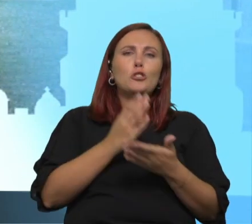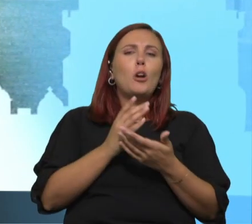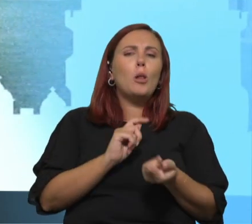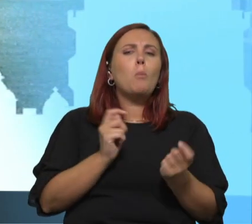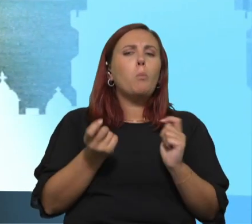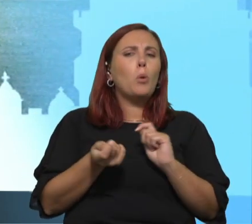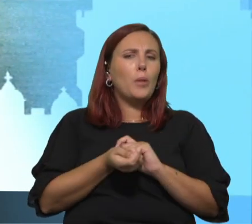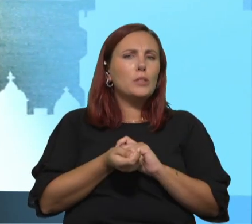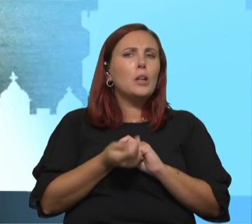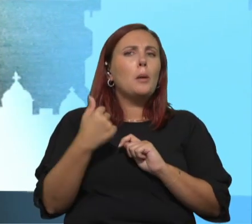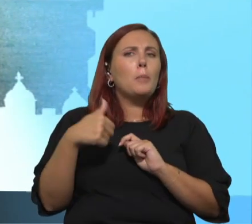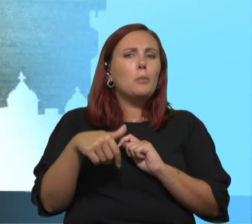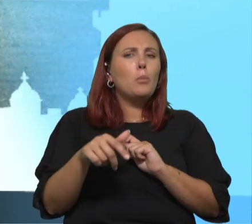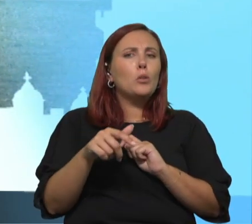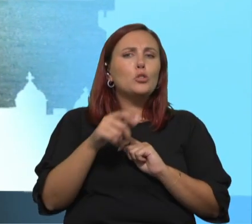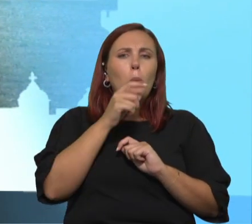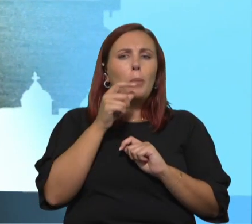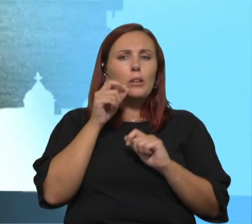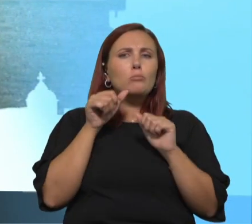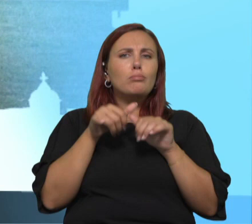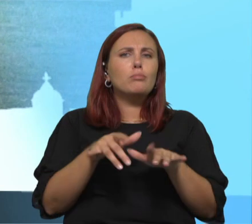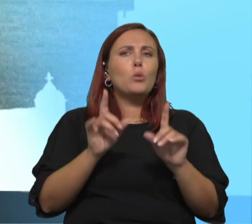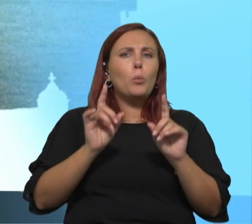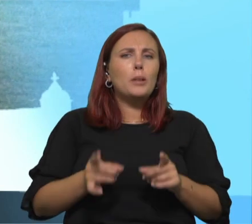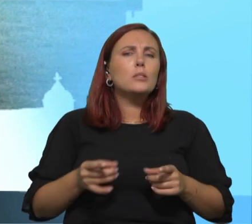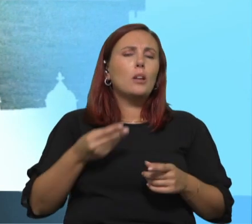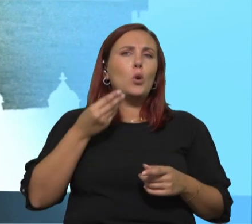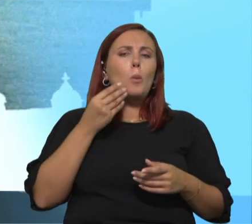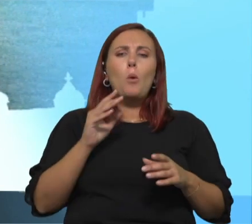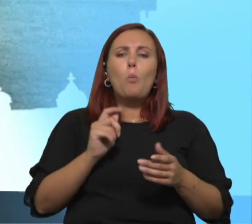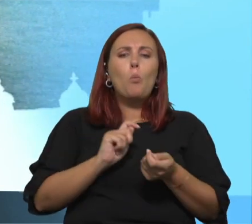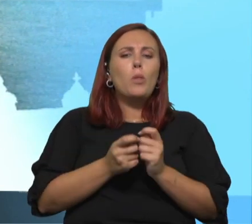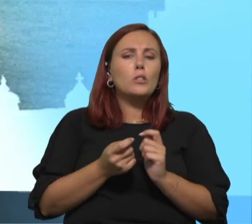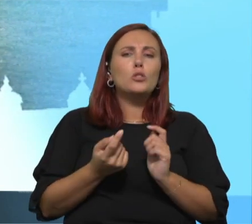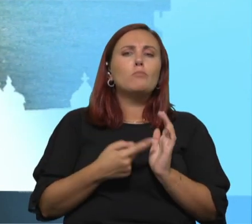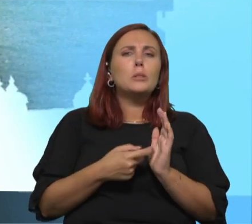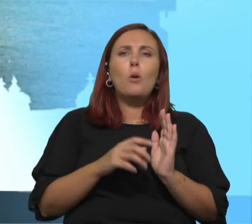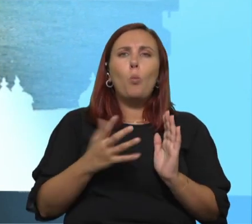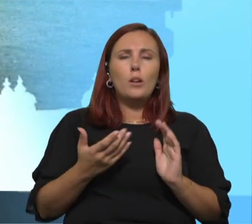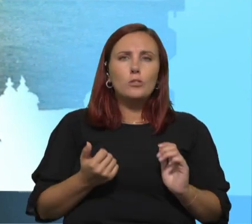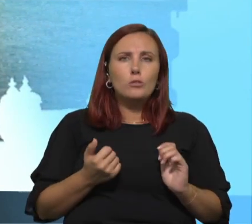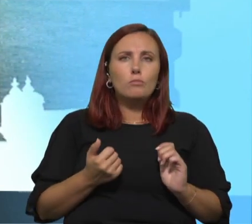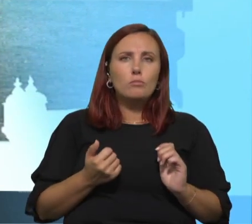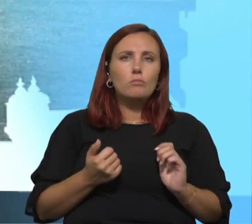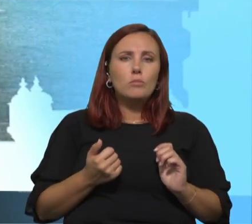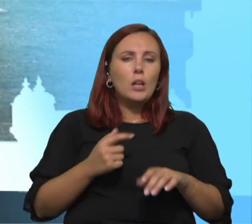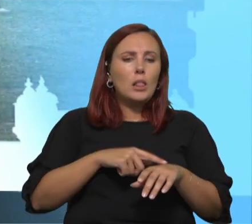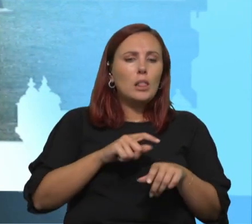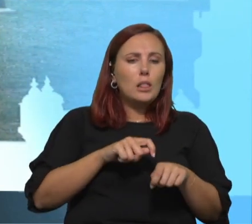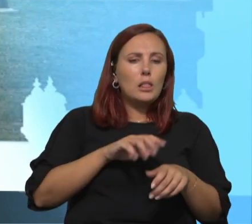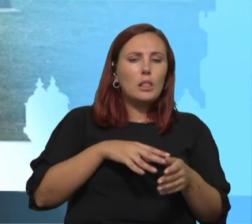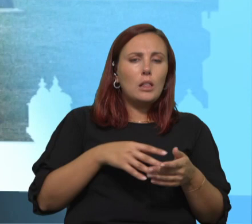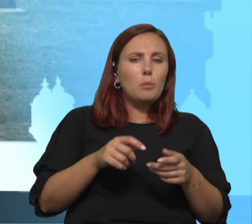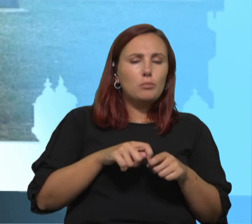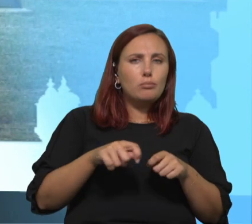Pacto Educativo seja implementado, que mudanças é necessário implementar? Mudanças de tempos letivos, passar,